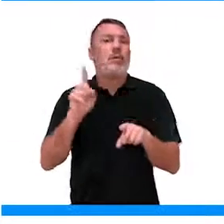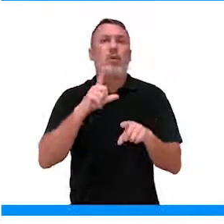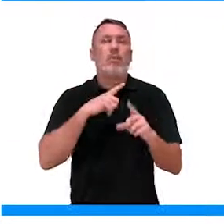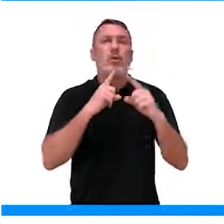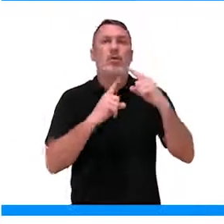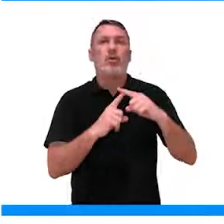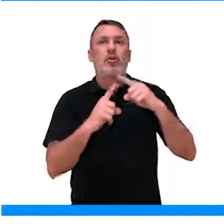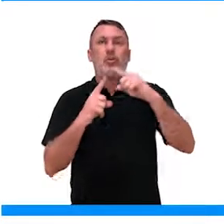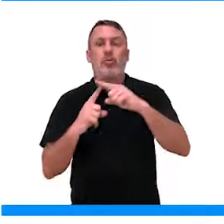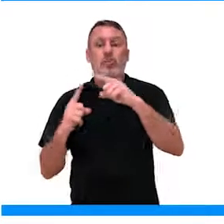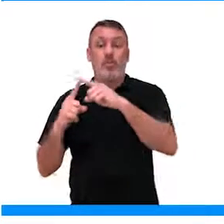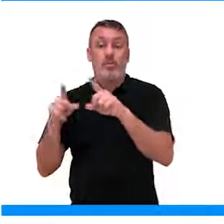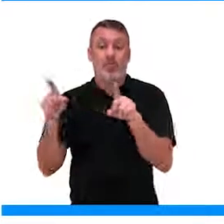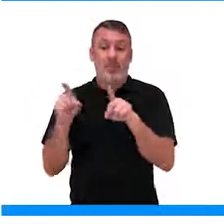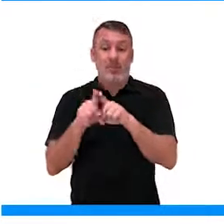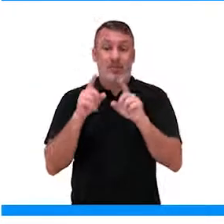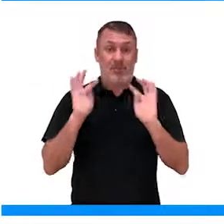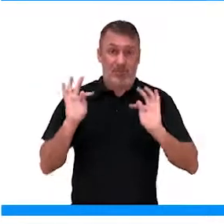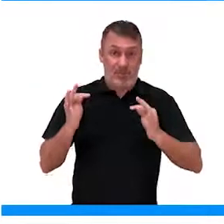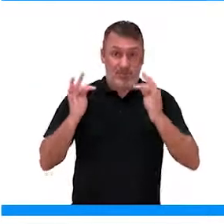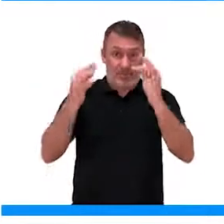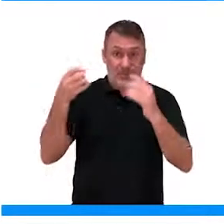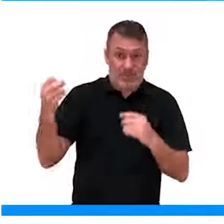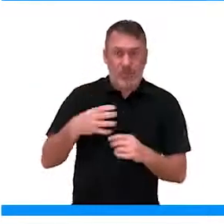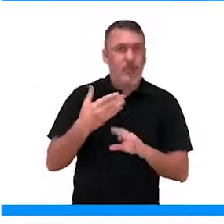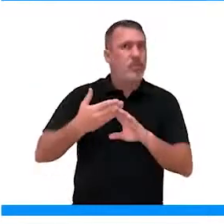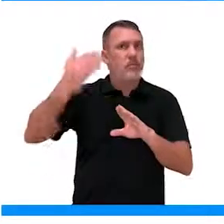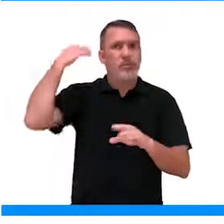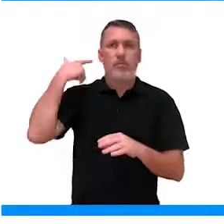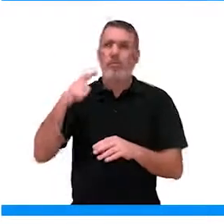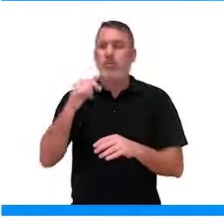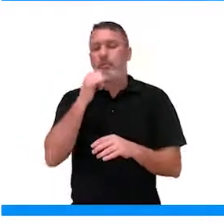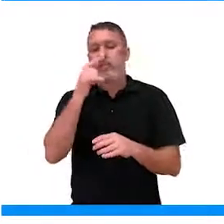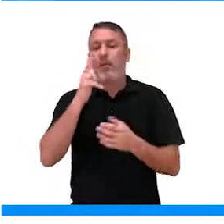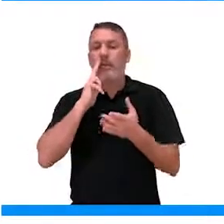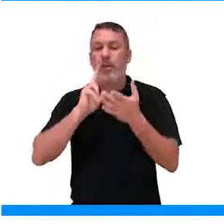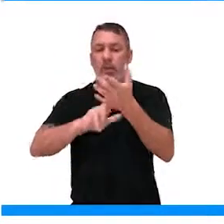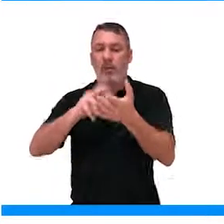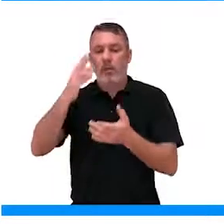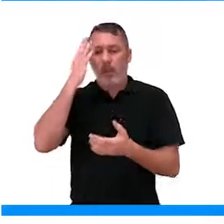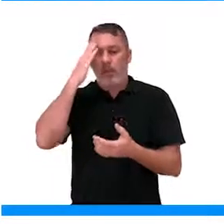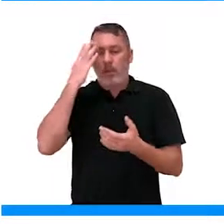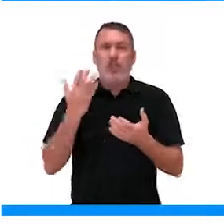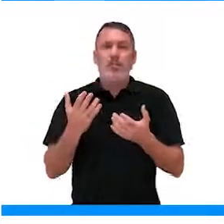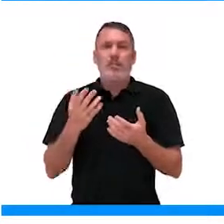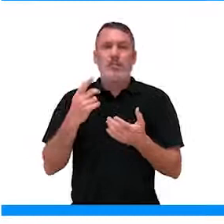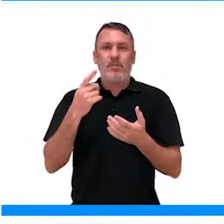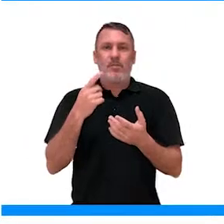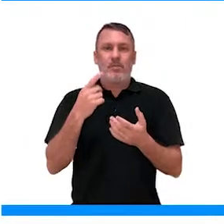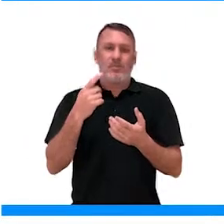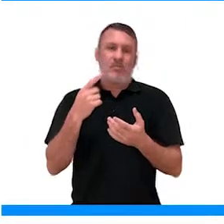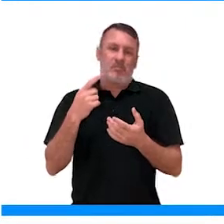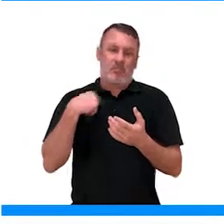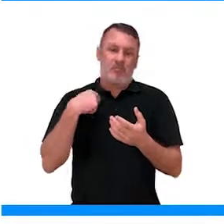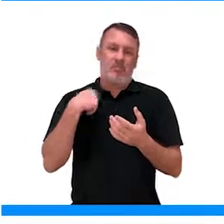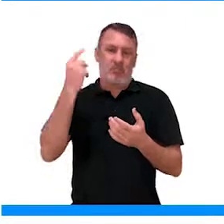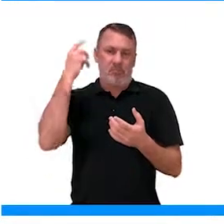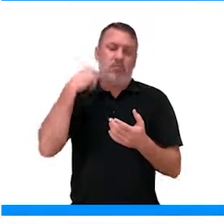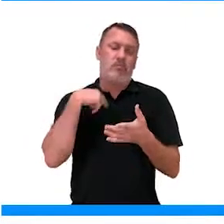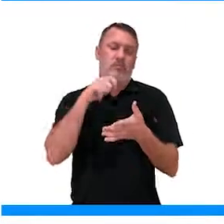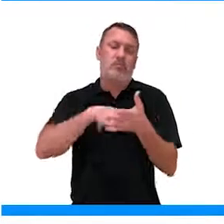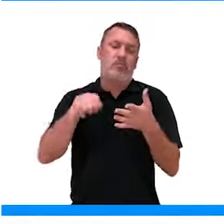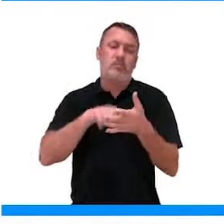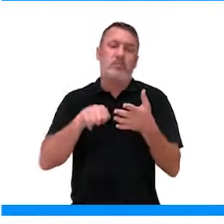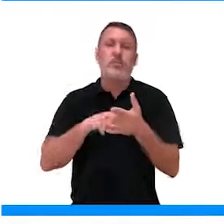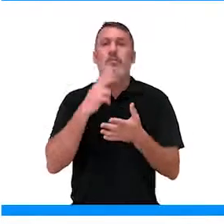com a era tecnológica, gente, surgiram gêneros que não tinha antes. Por exemplo, a carta. Eu escrevia carta